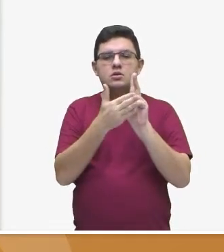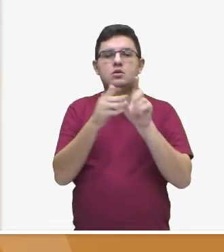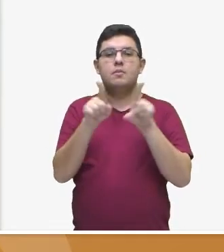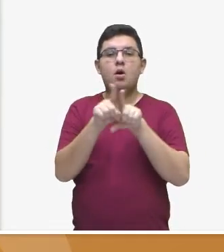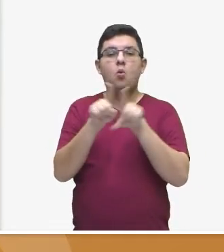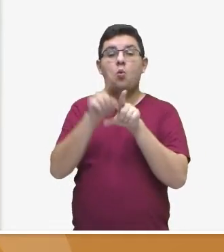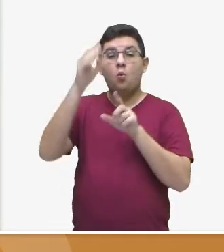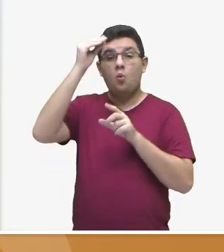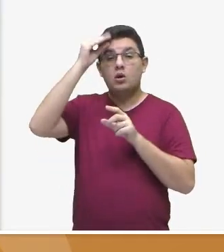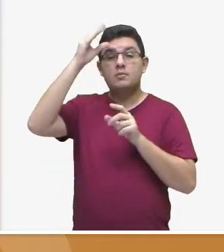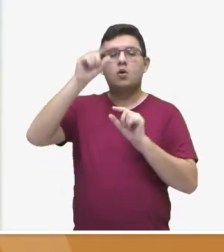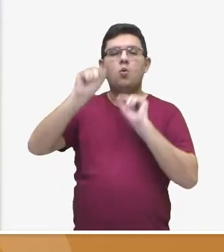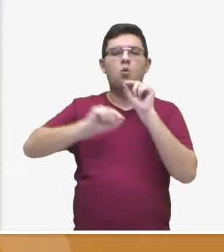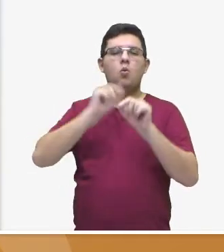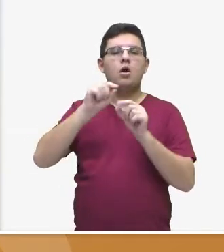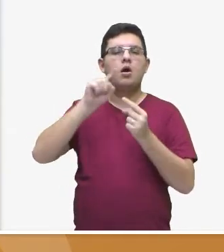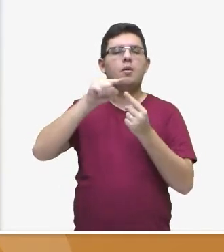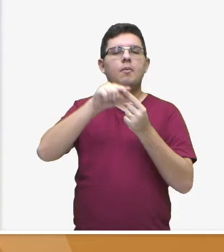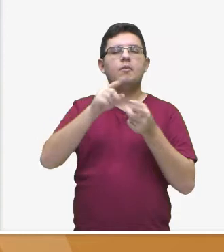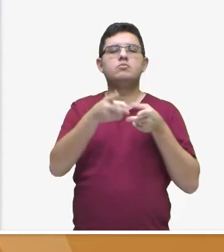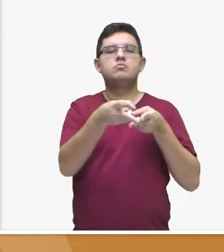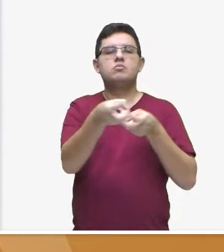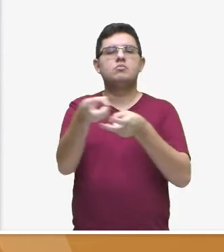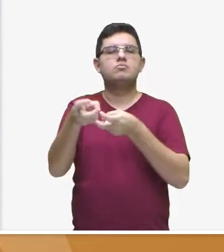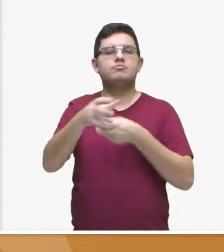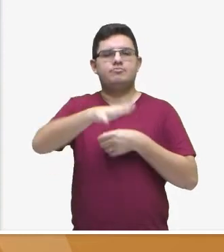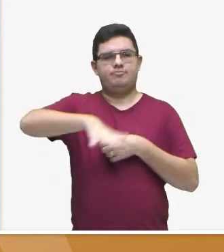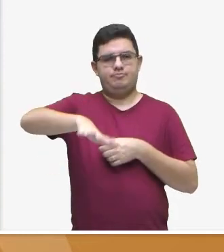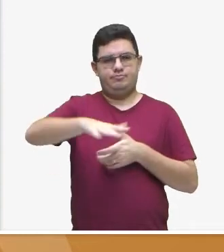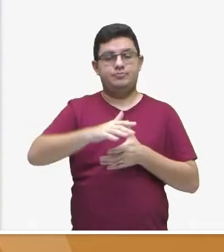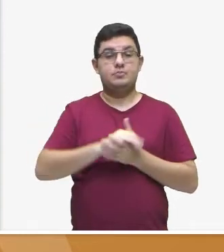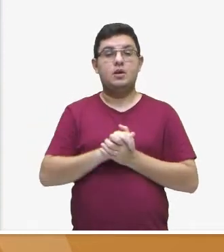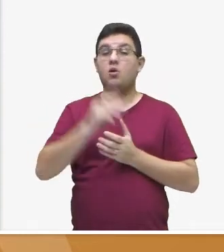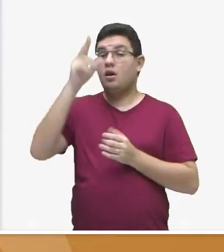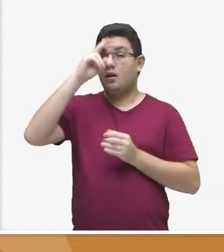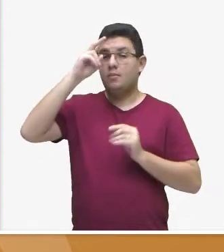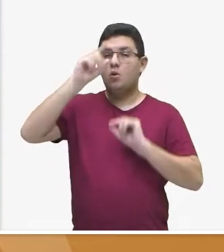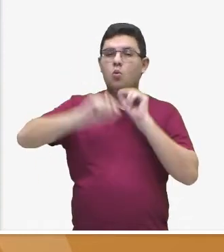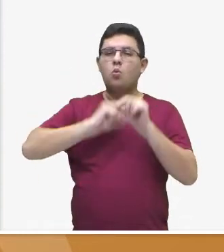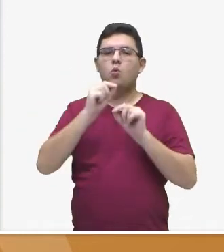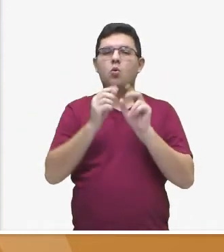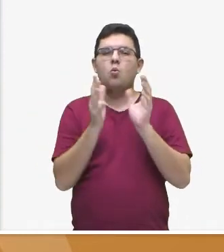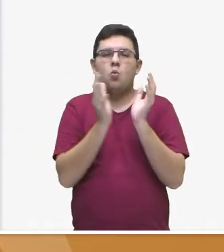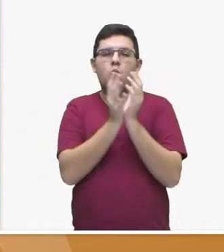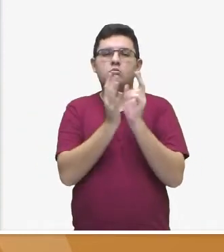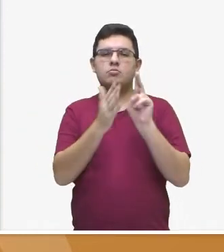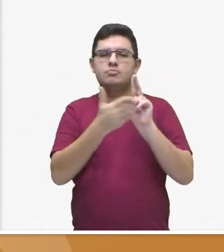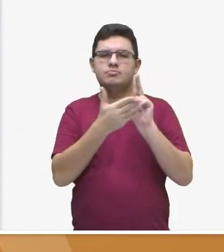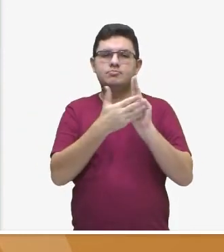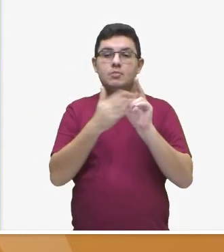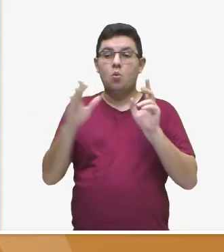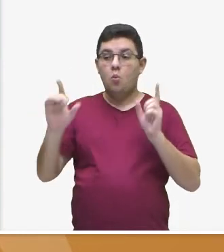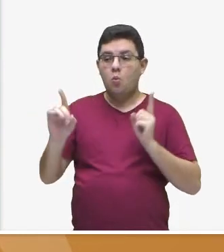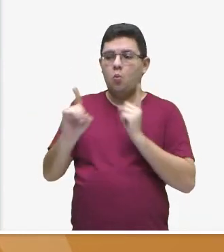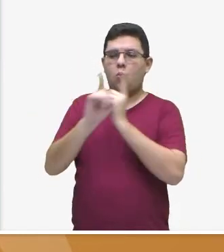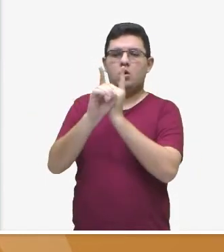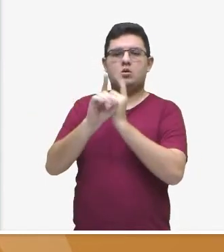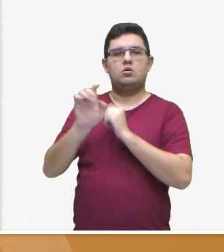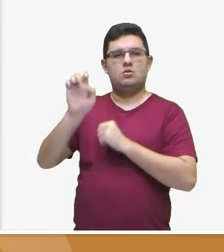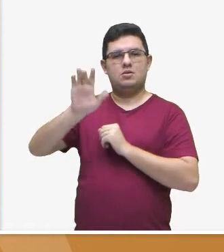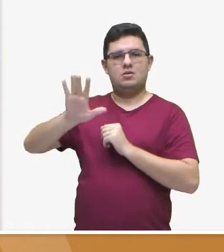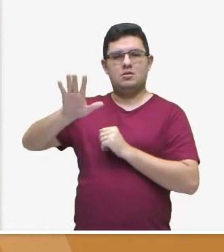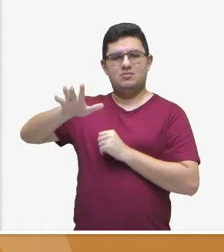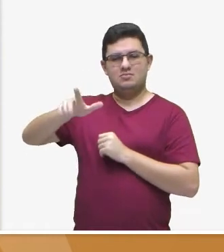O encontro com os europeus foi um desastre, não é isso?